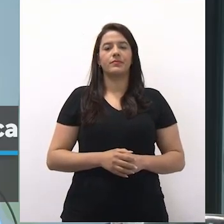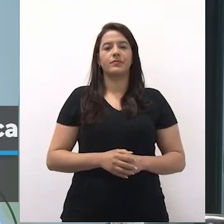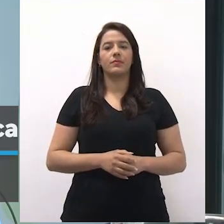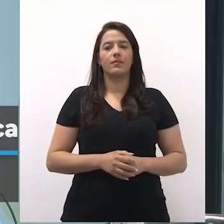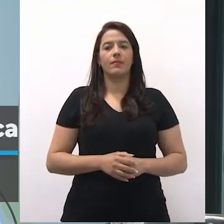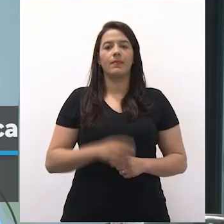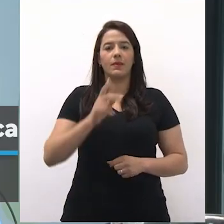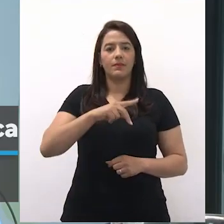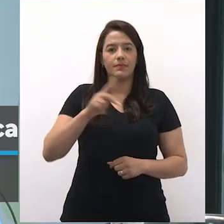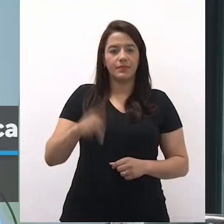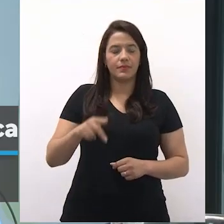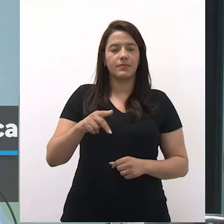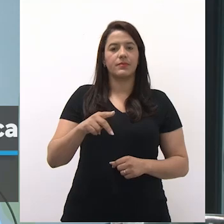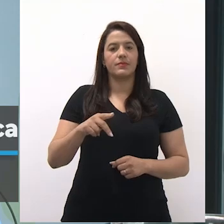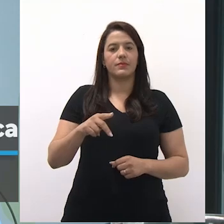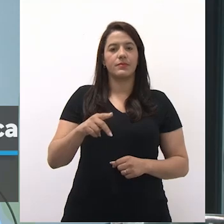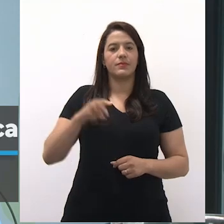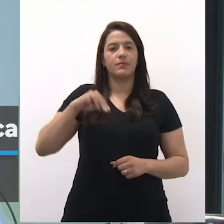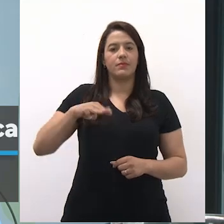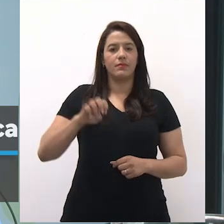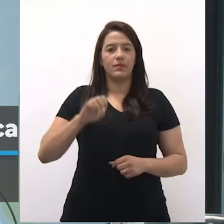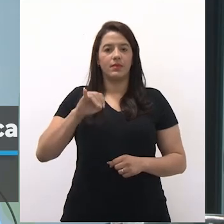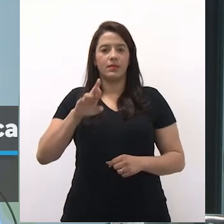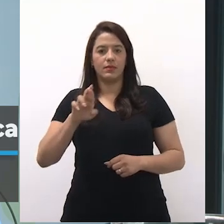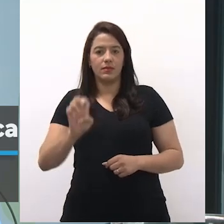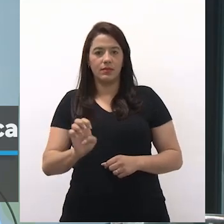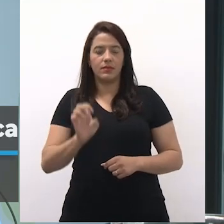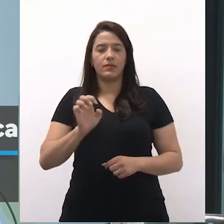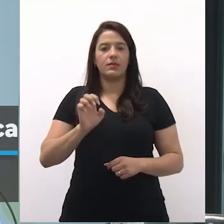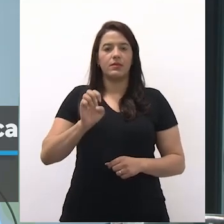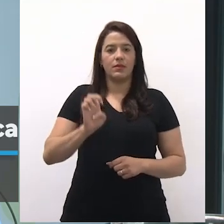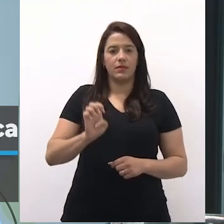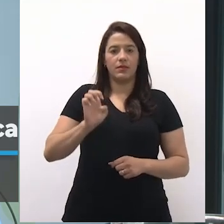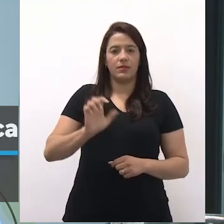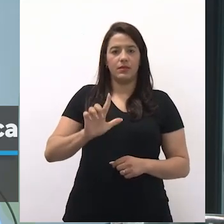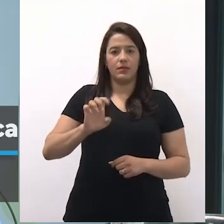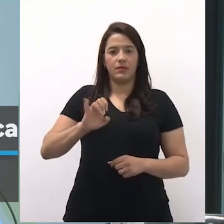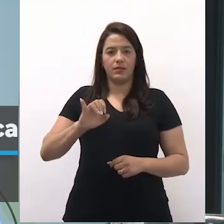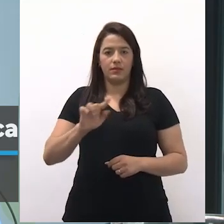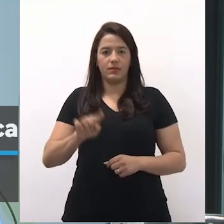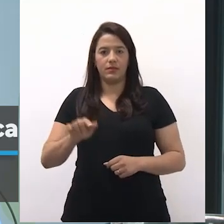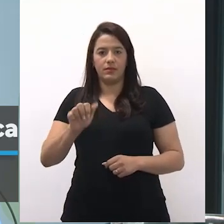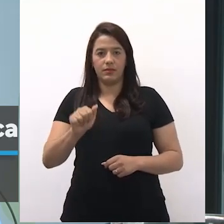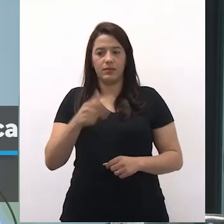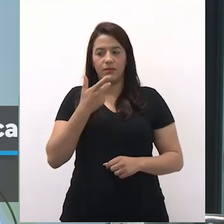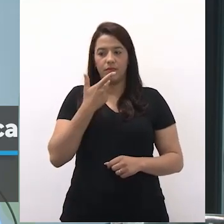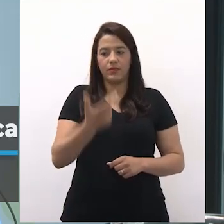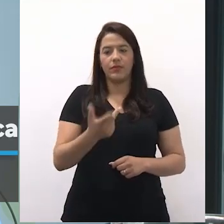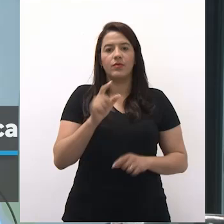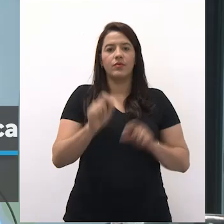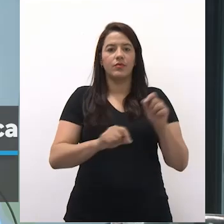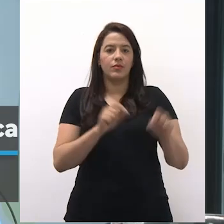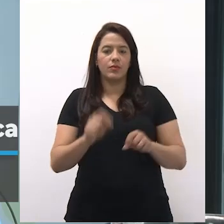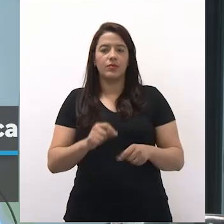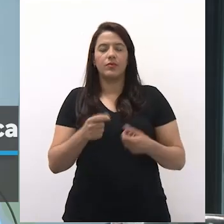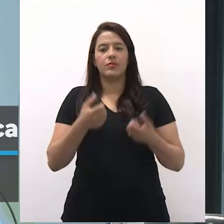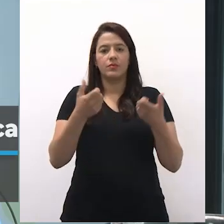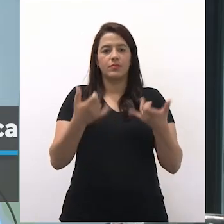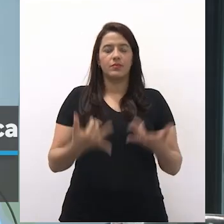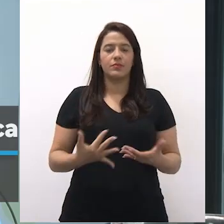a professora Meire Elisa, ela fez um comentário aqui muito